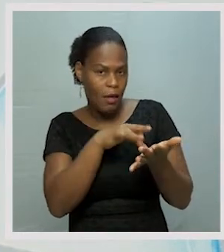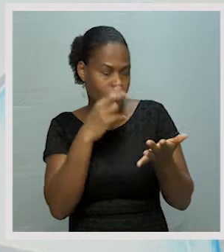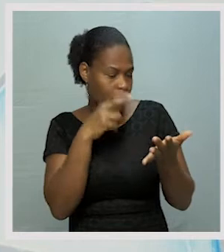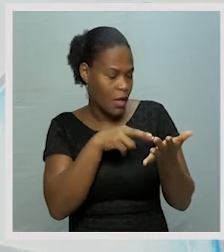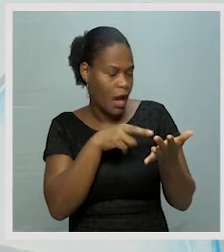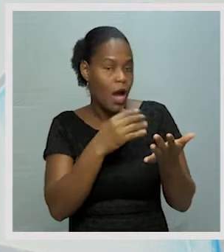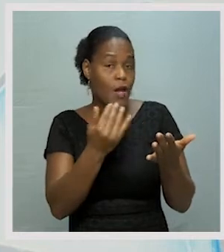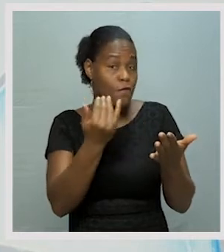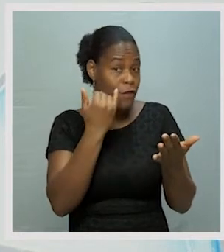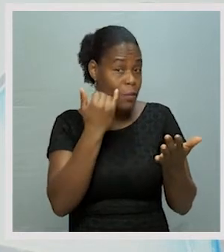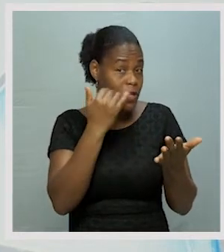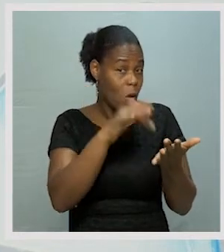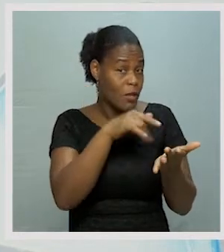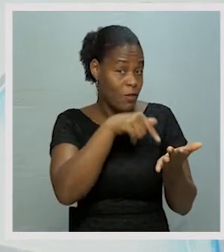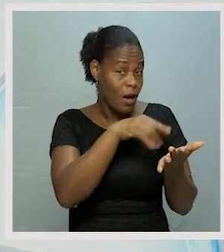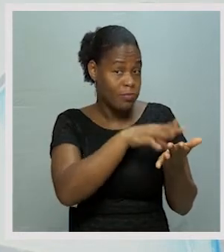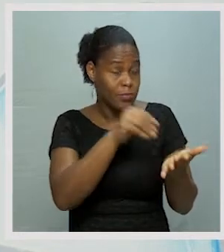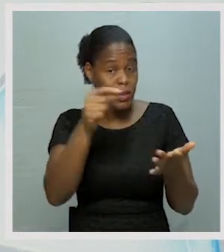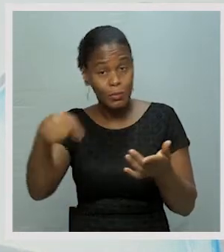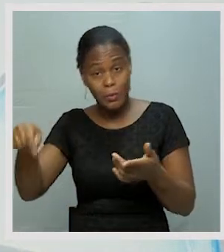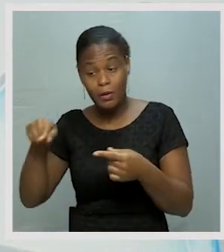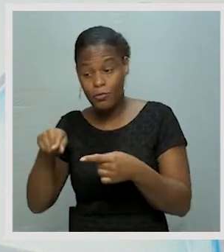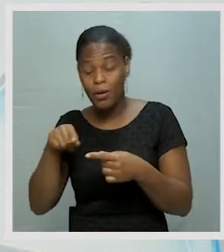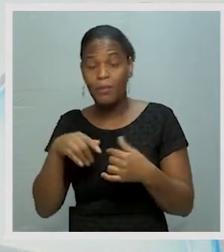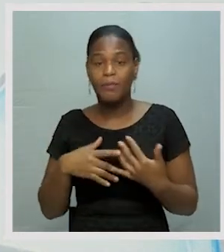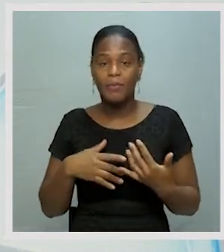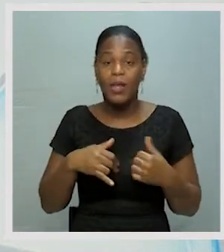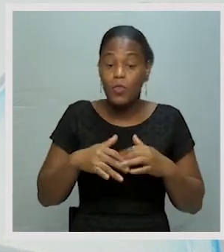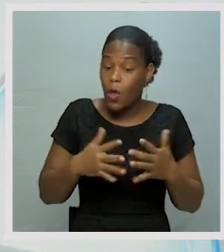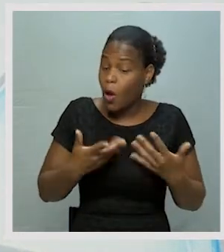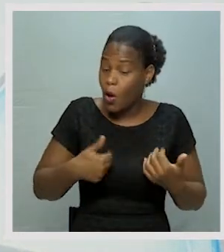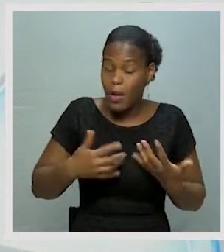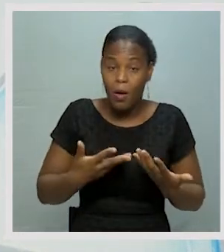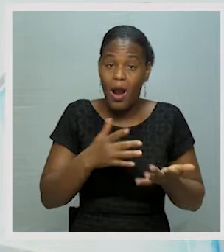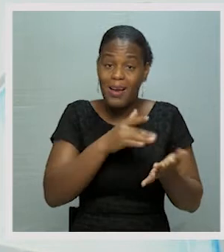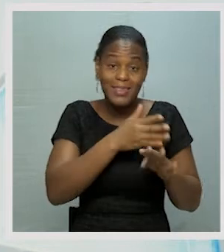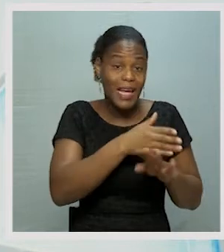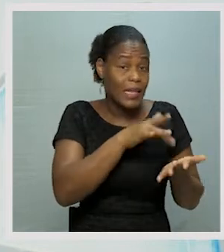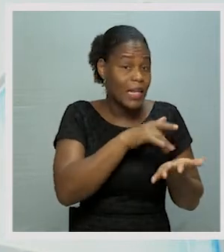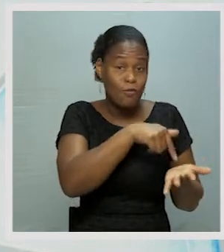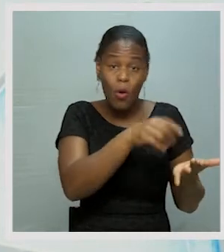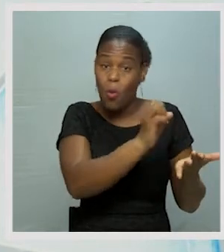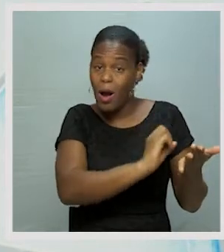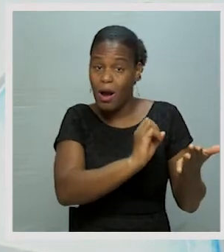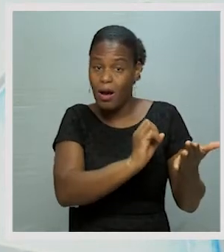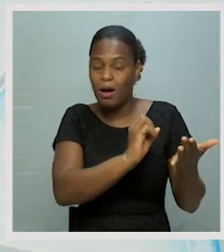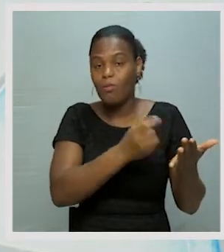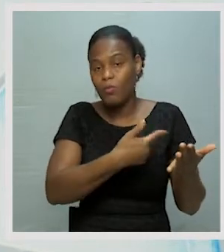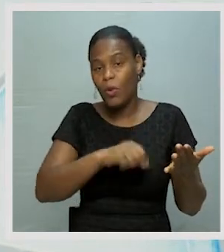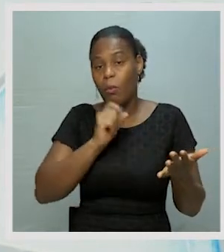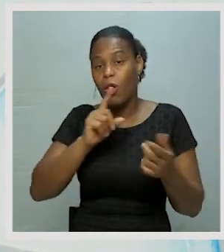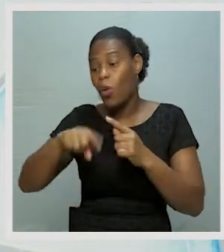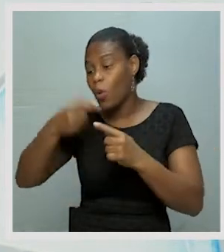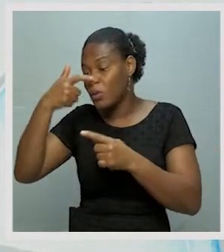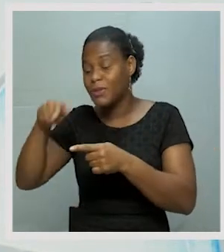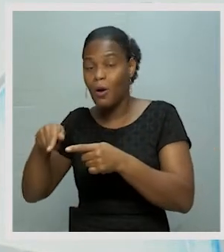daquela obra. E nós, agora, neste momento, poderemos não ter acesso a este livro. E nós poderemos ler o outro daquela